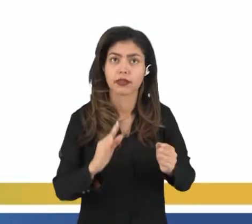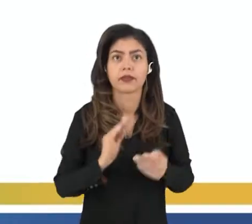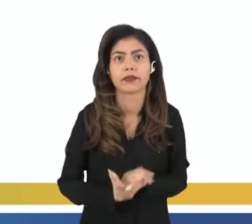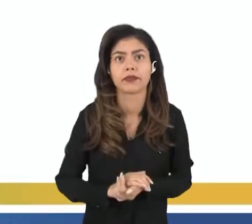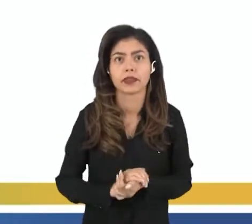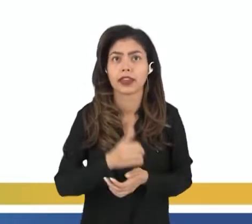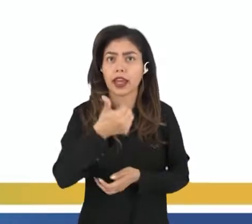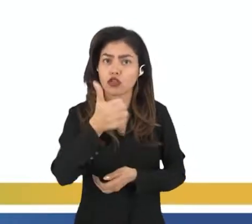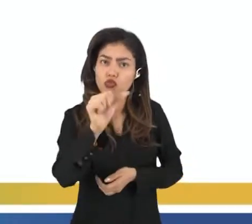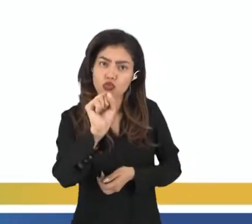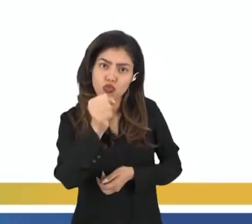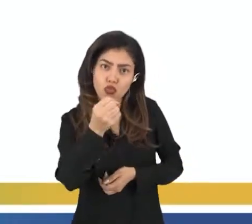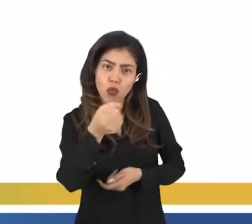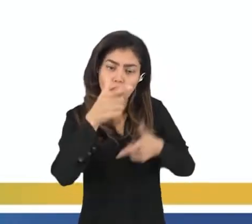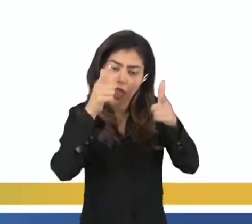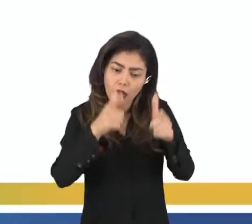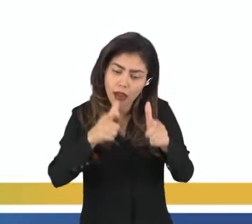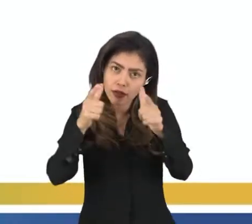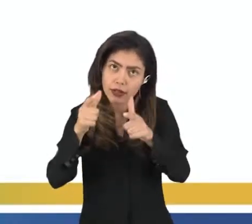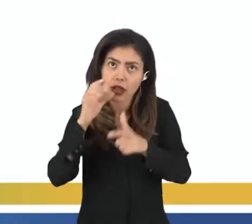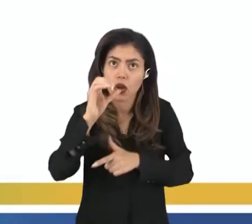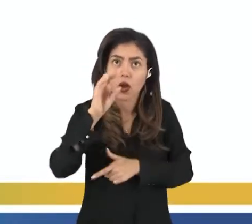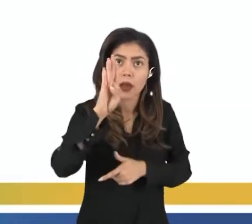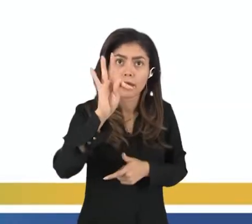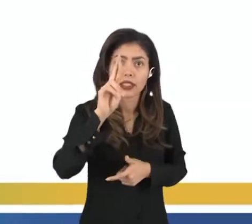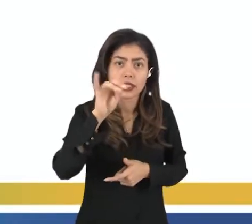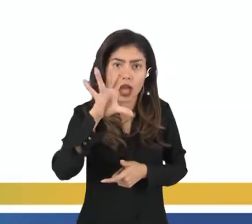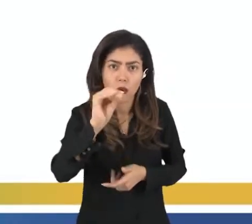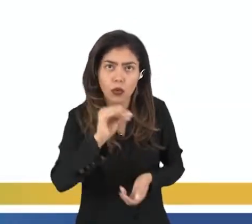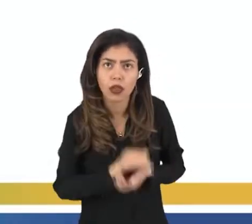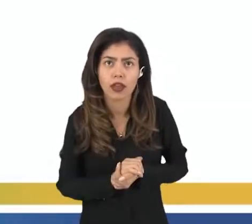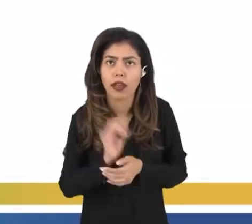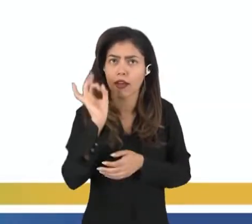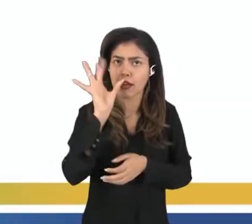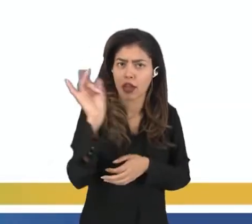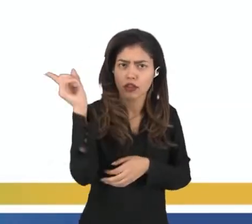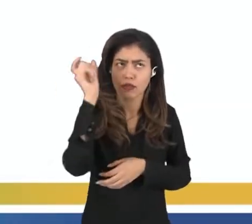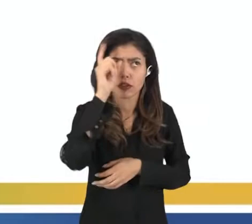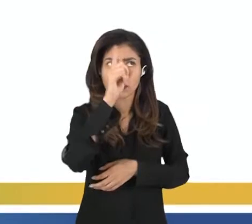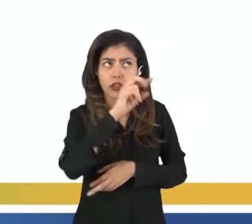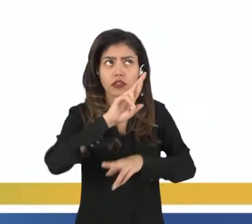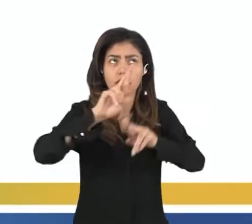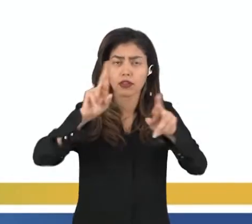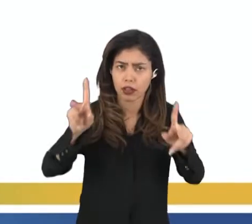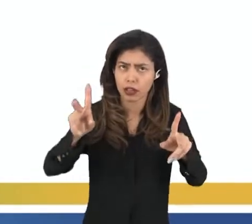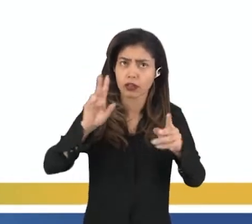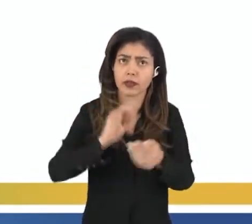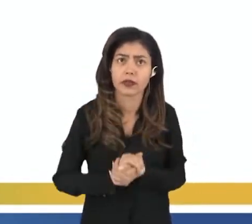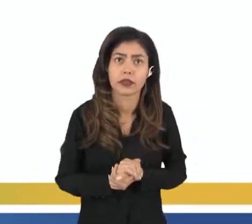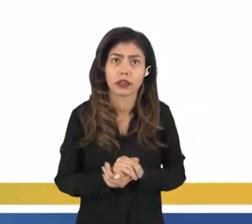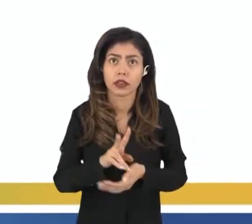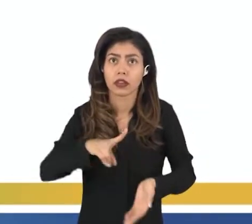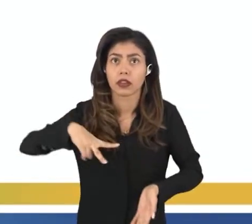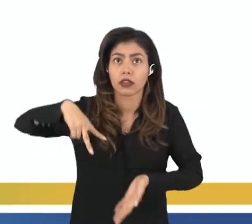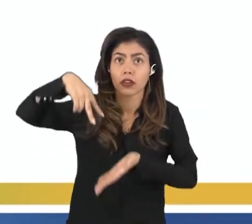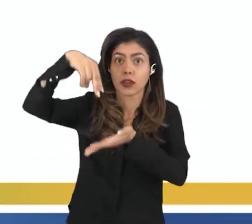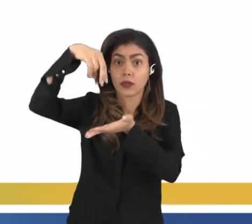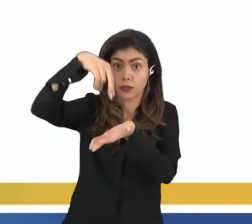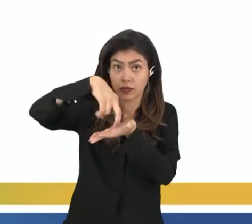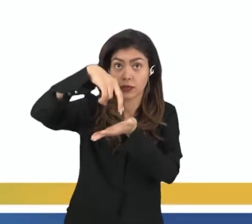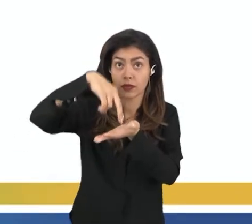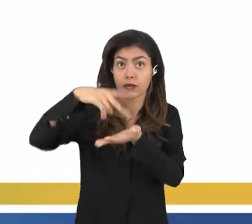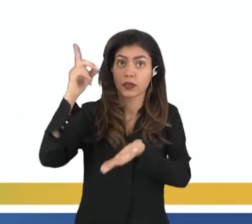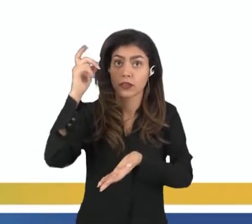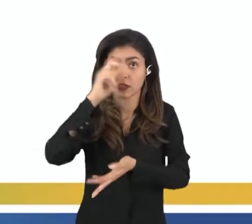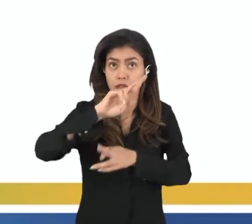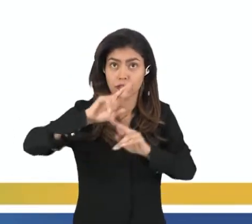possui 18 obstáculos, sendo cada obstáculo com um grau de dificuldade diferente e com alturas diferentes,